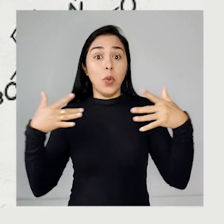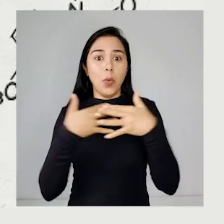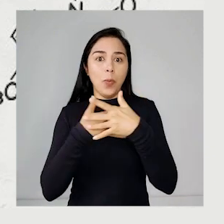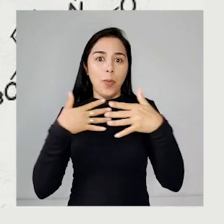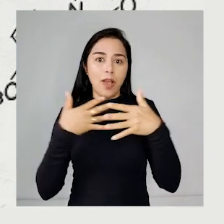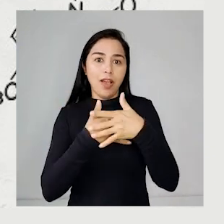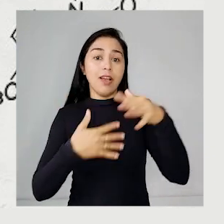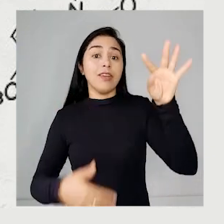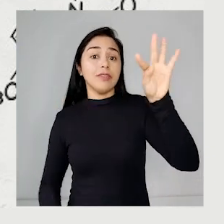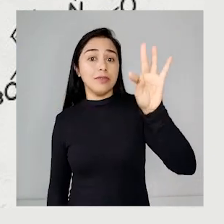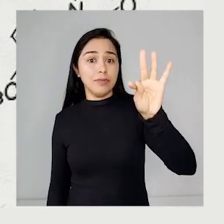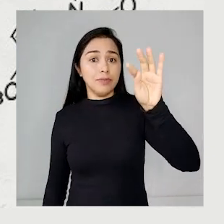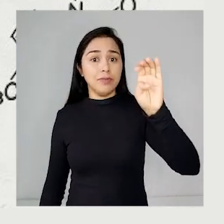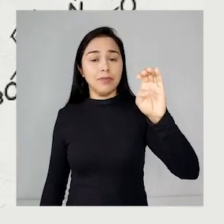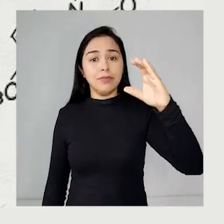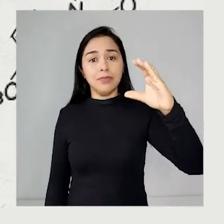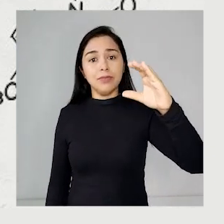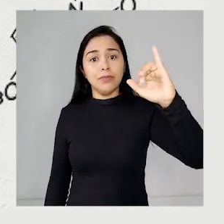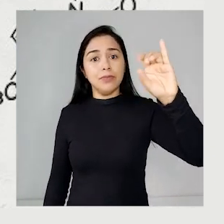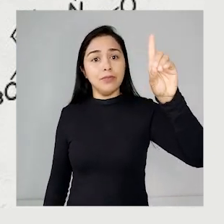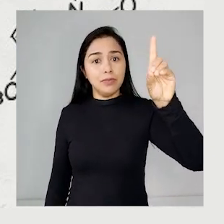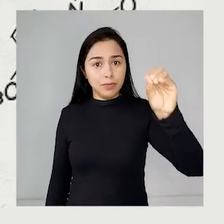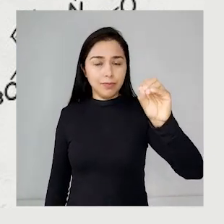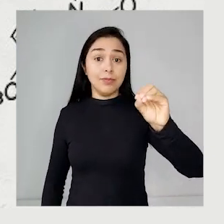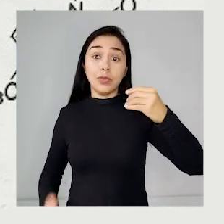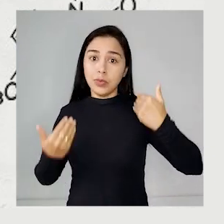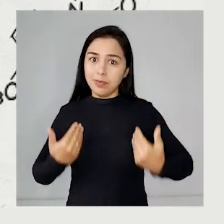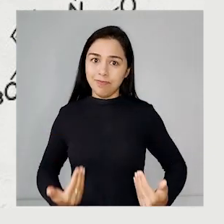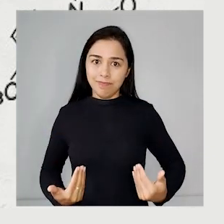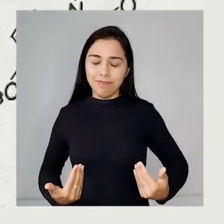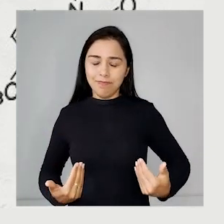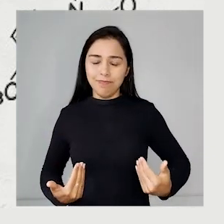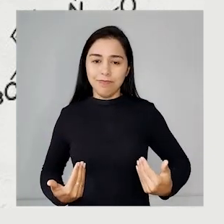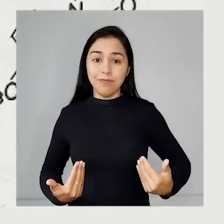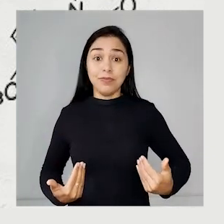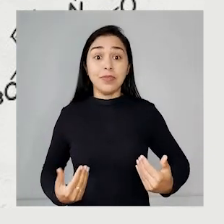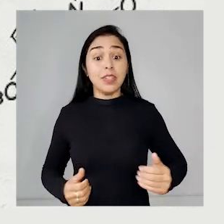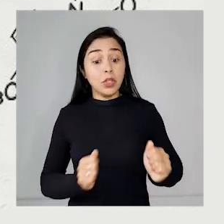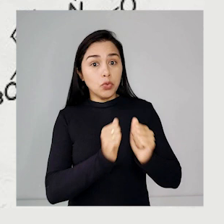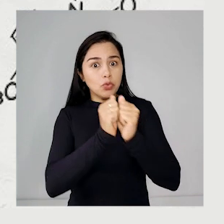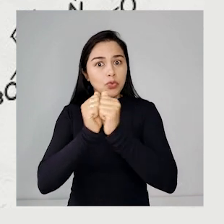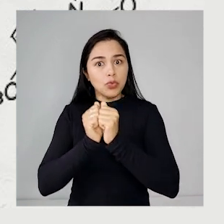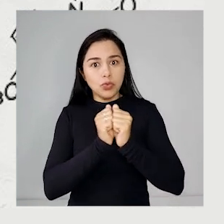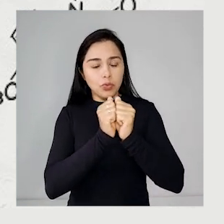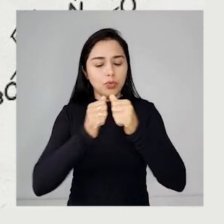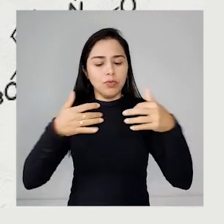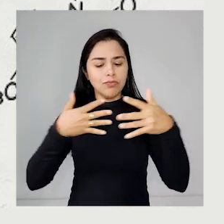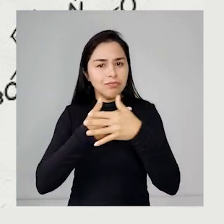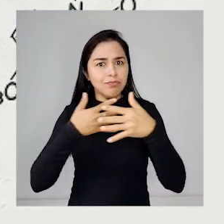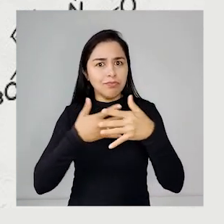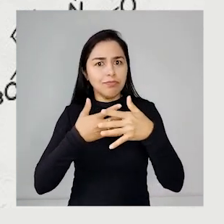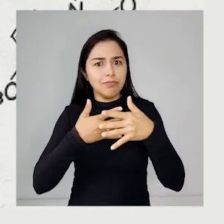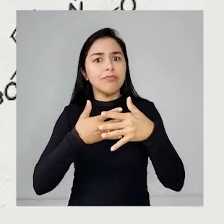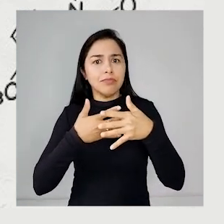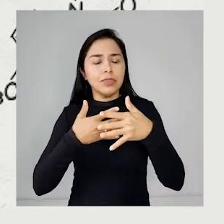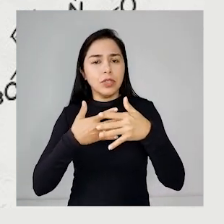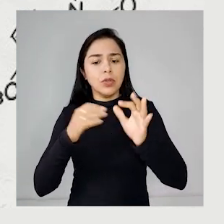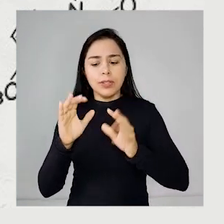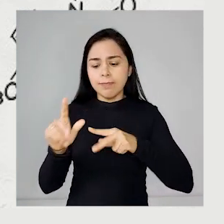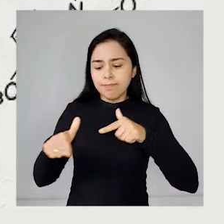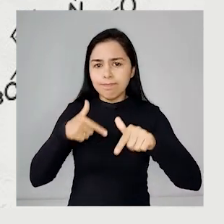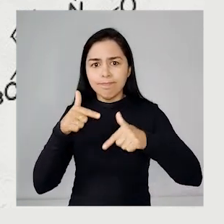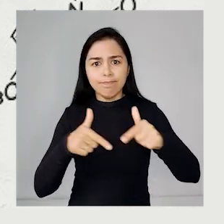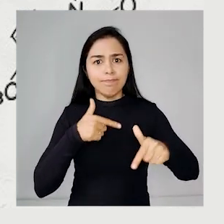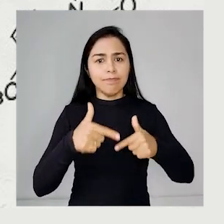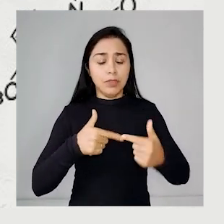vão formar os tecidos. E esses tecidos formarão, consequentemente,